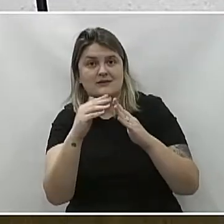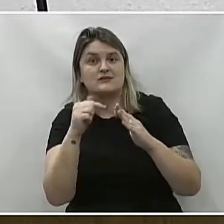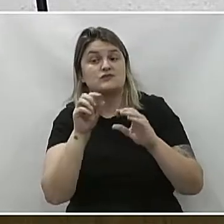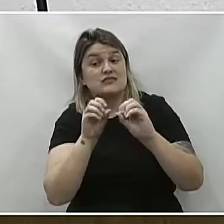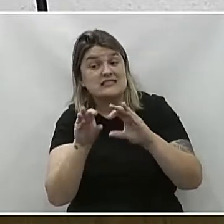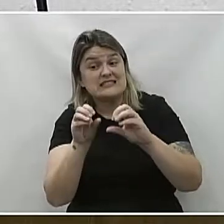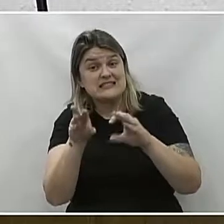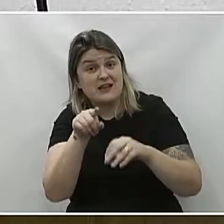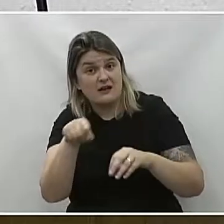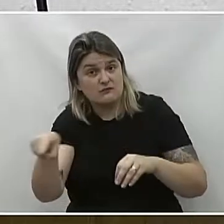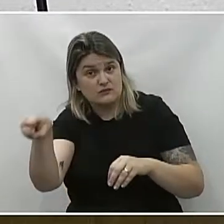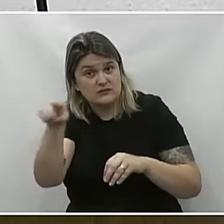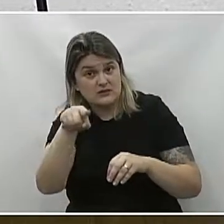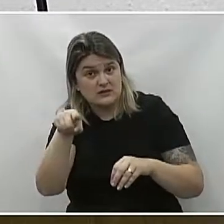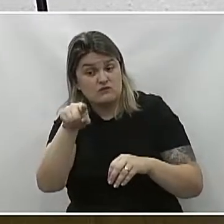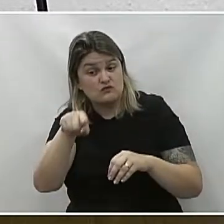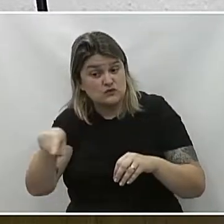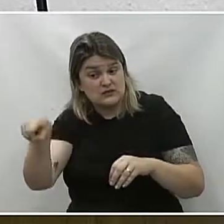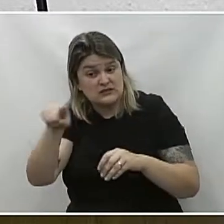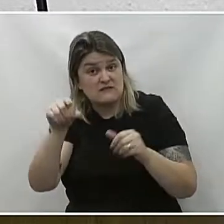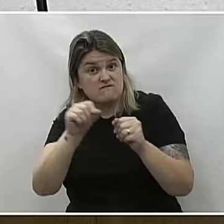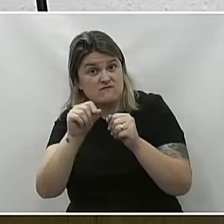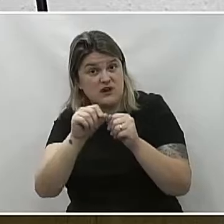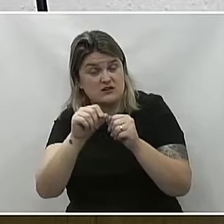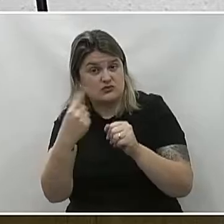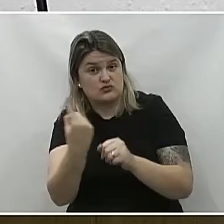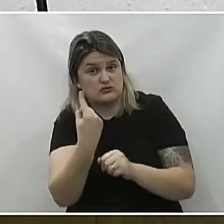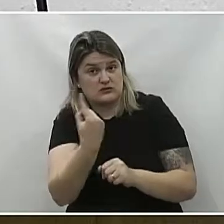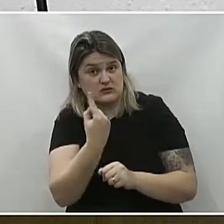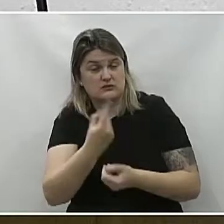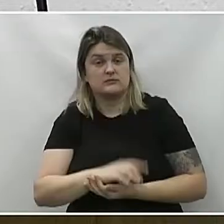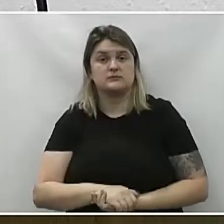ensinar vocês, e vocês fazem o próprio curativo.